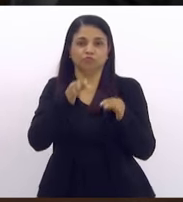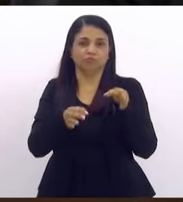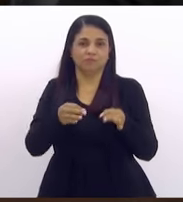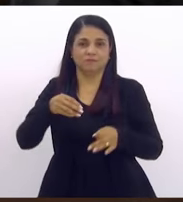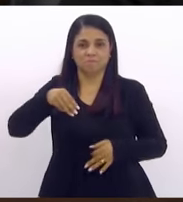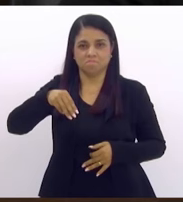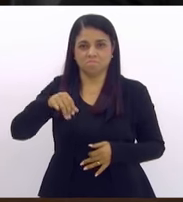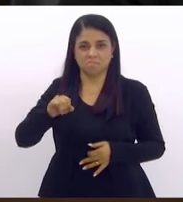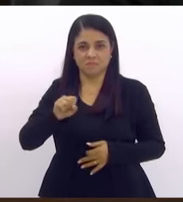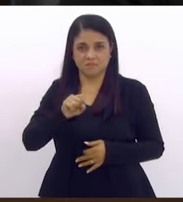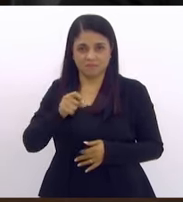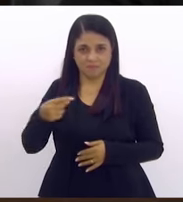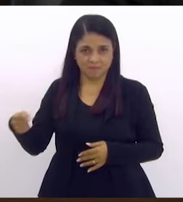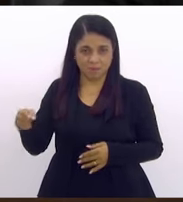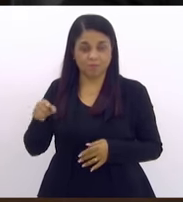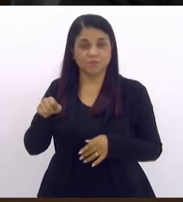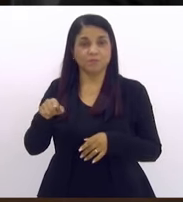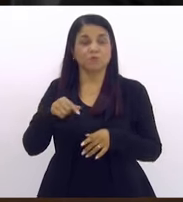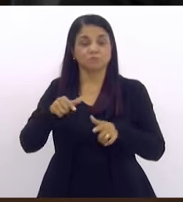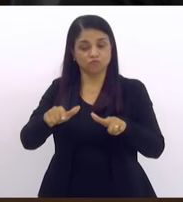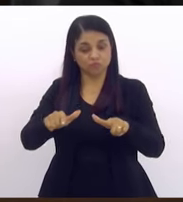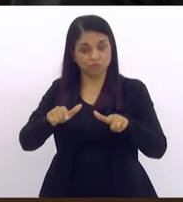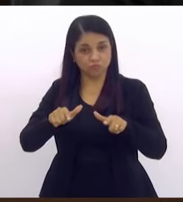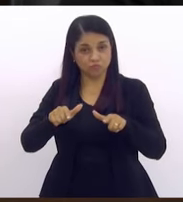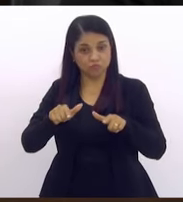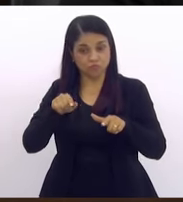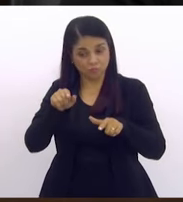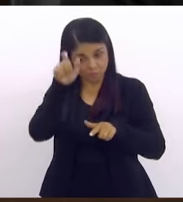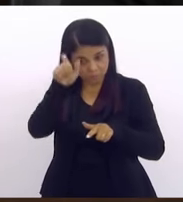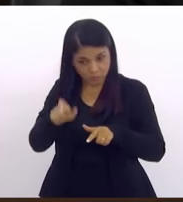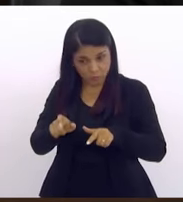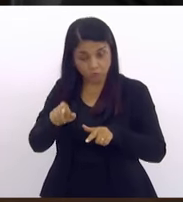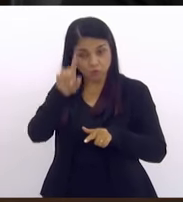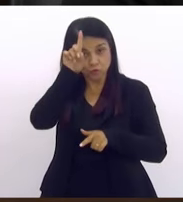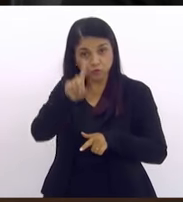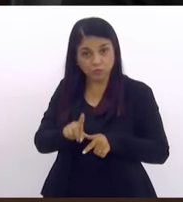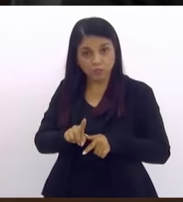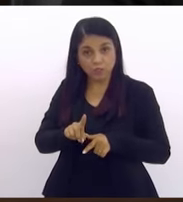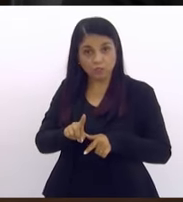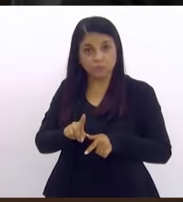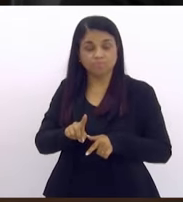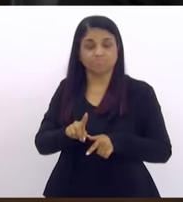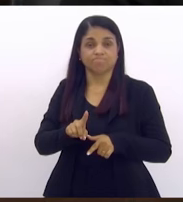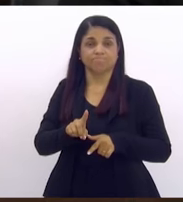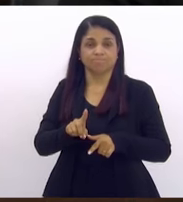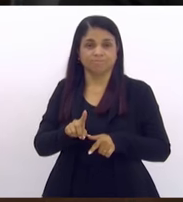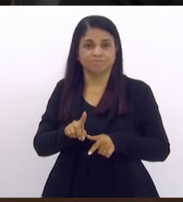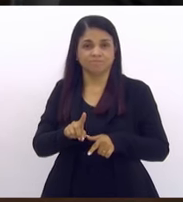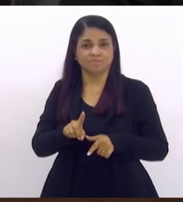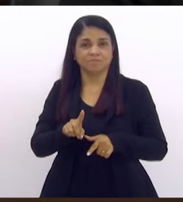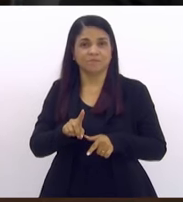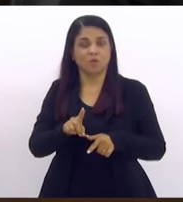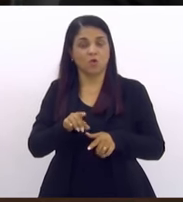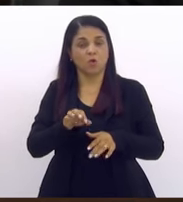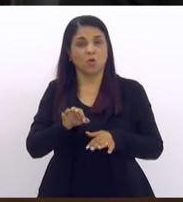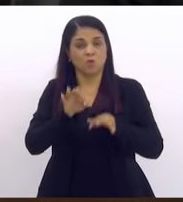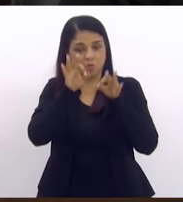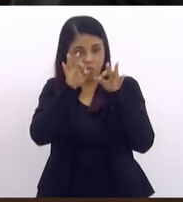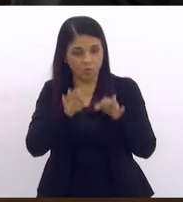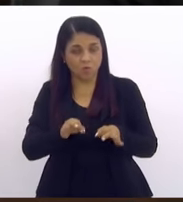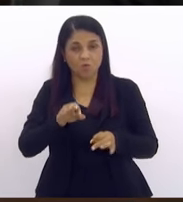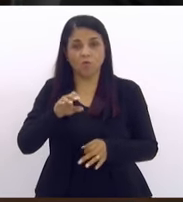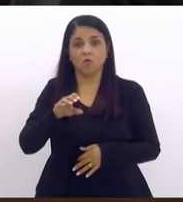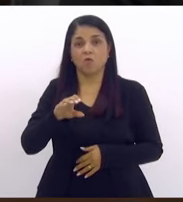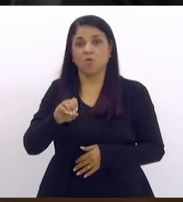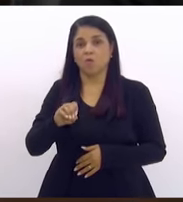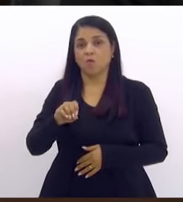seja de dar ao titular do direito aquilo que lhe cabe sua conhecida honestidade associada à incansável